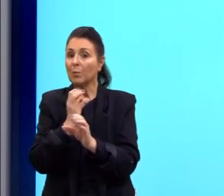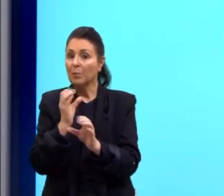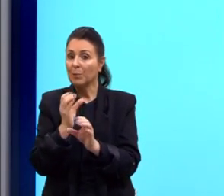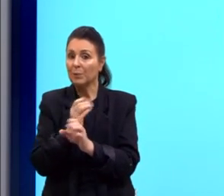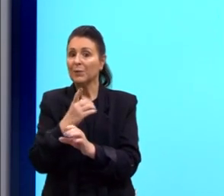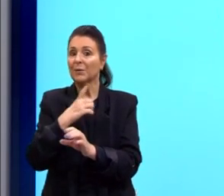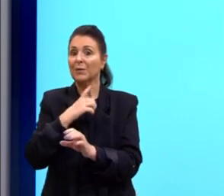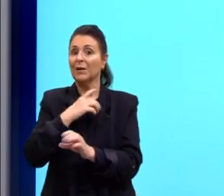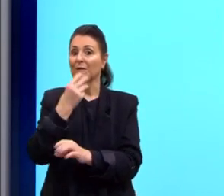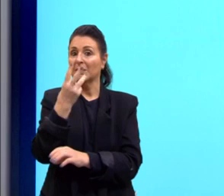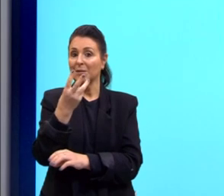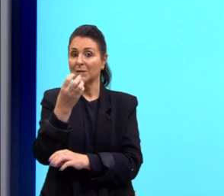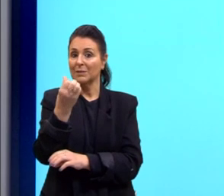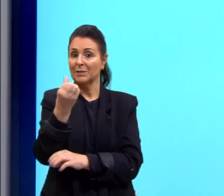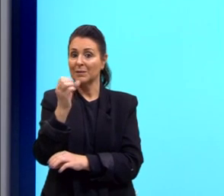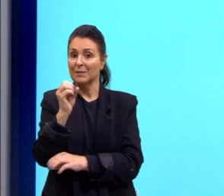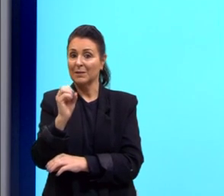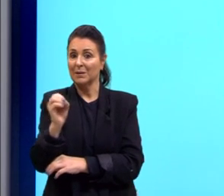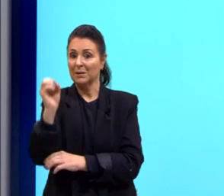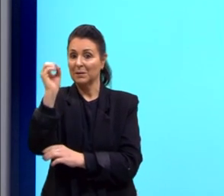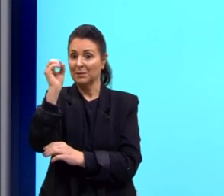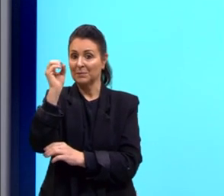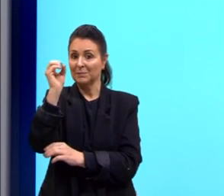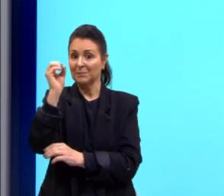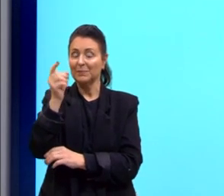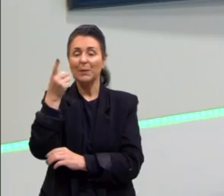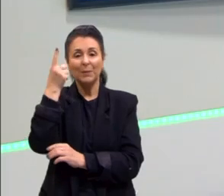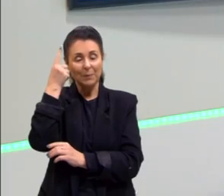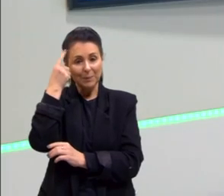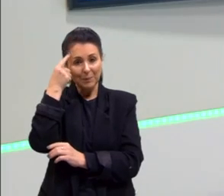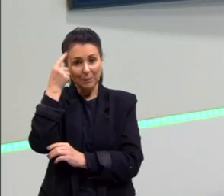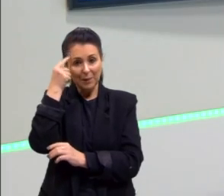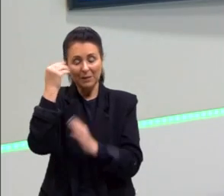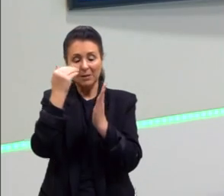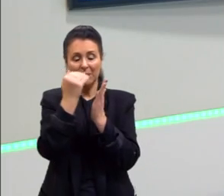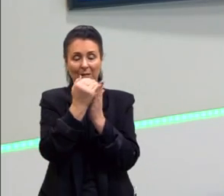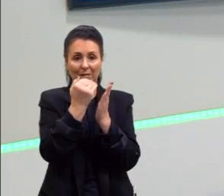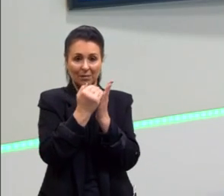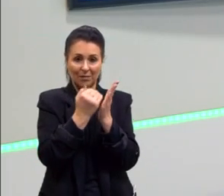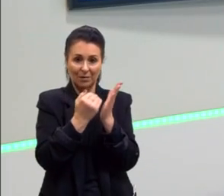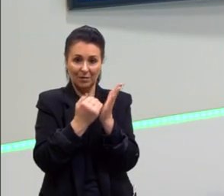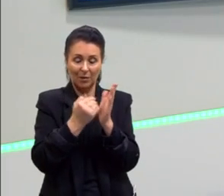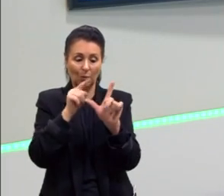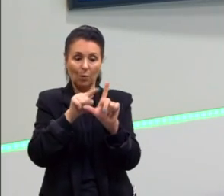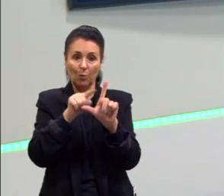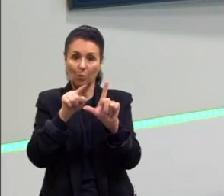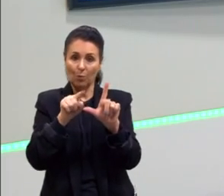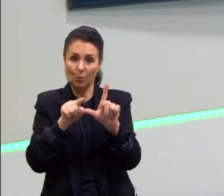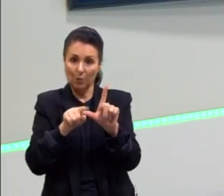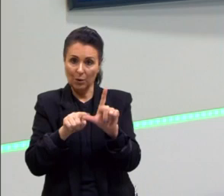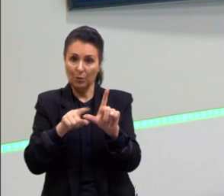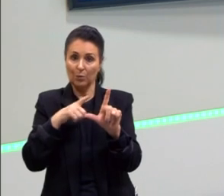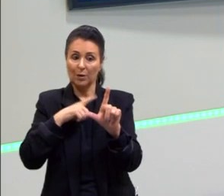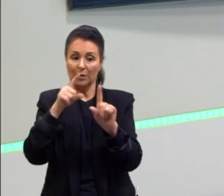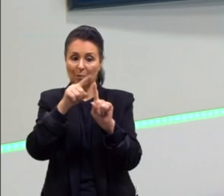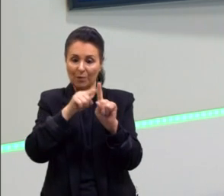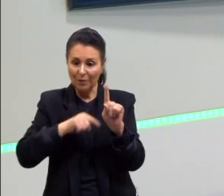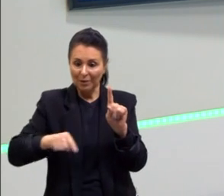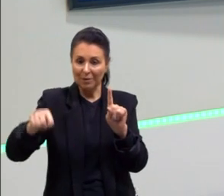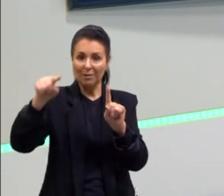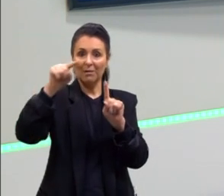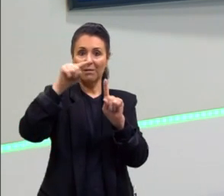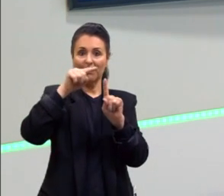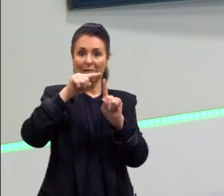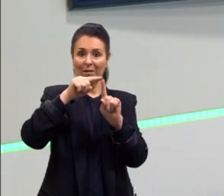aquele que tem 360 graus então pensem assim na classificação o ângulo que possui uma volta